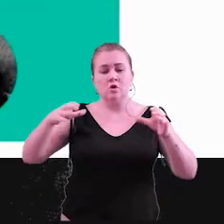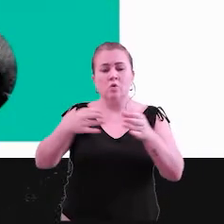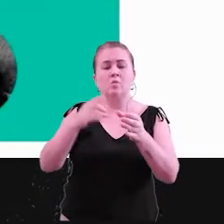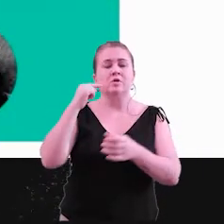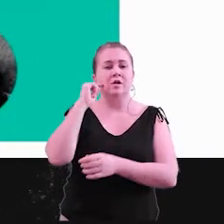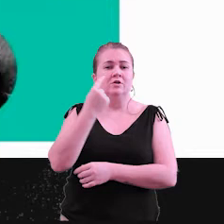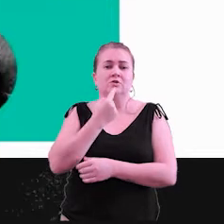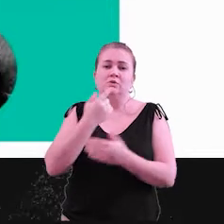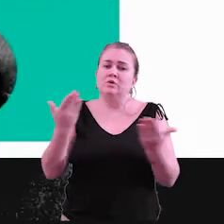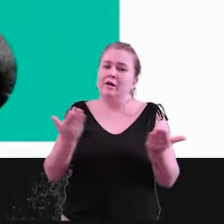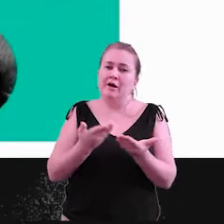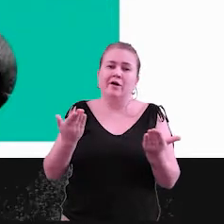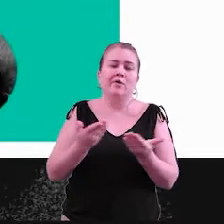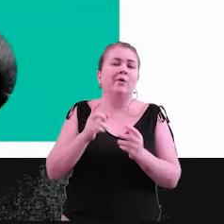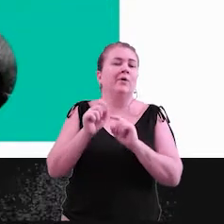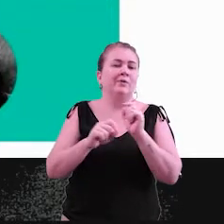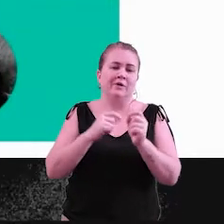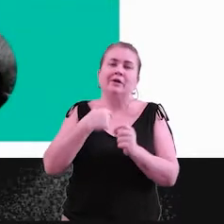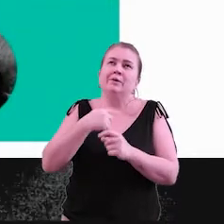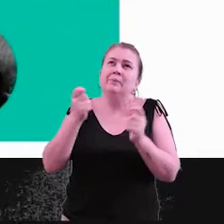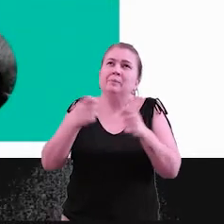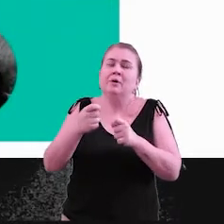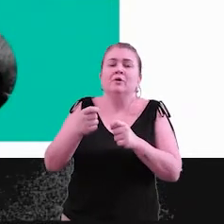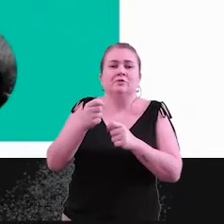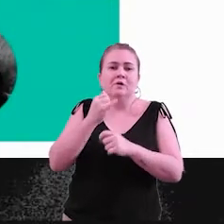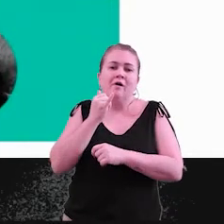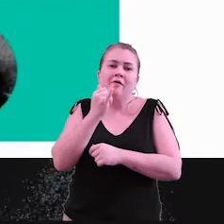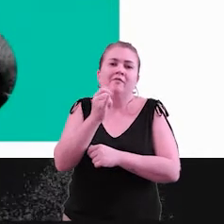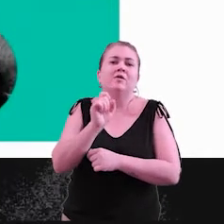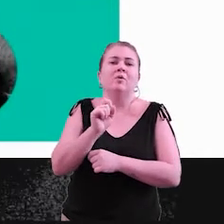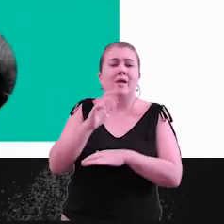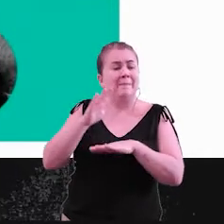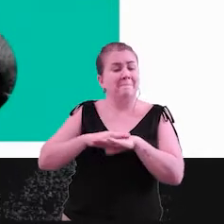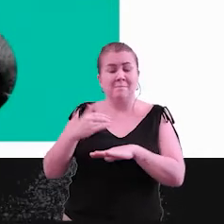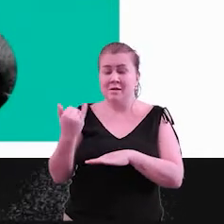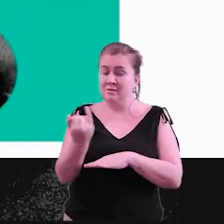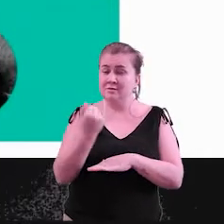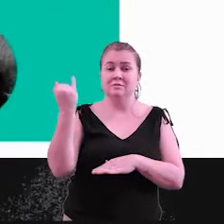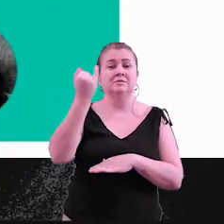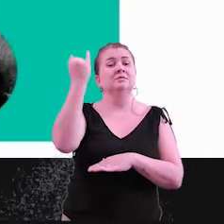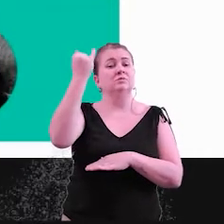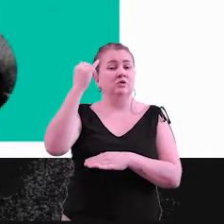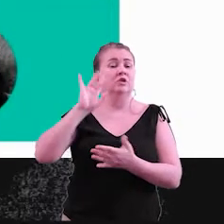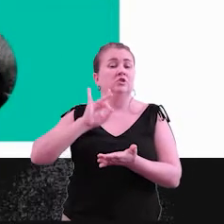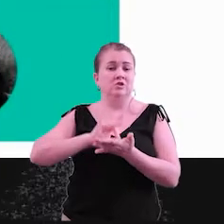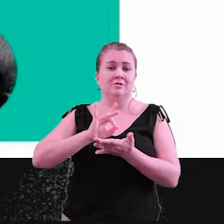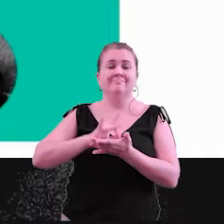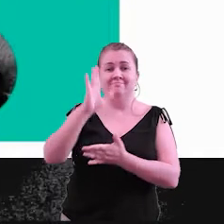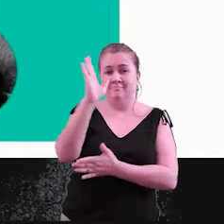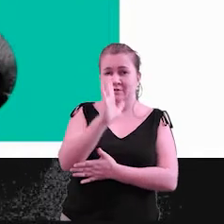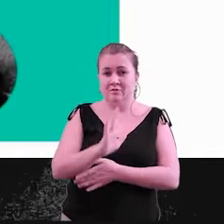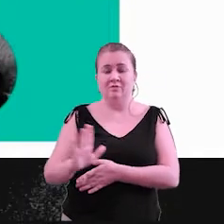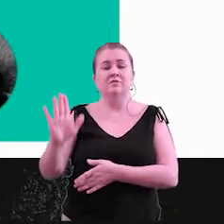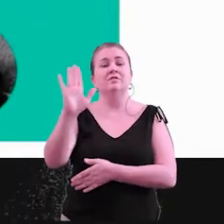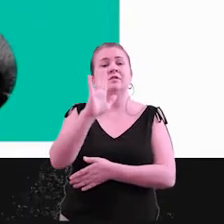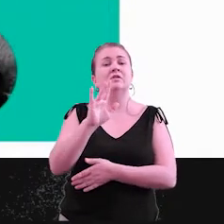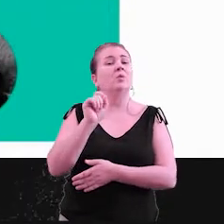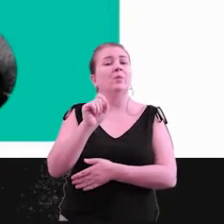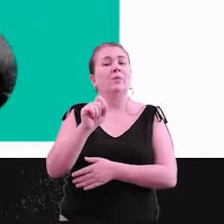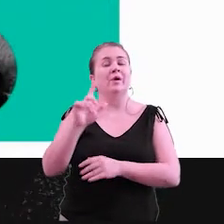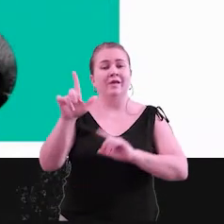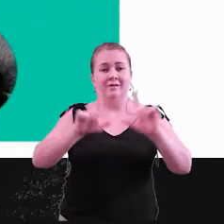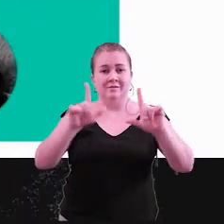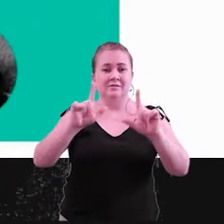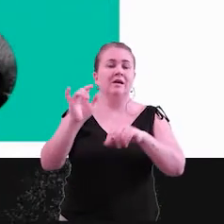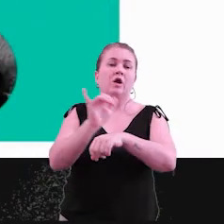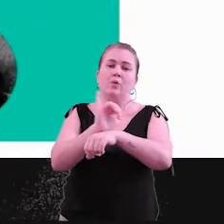surda, né? Posso dizer aqui que é a mais importante na realidade brasileira. Esse canal